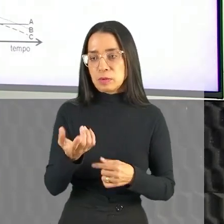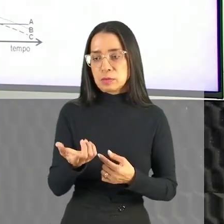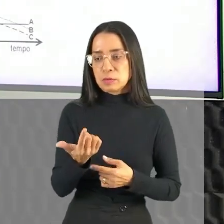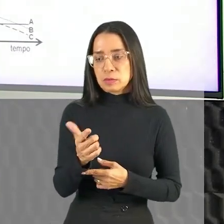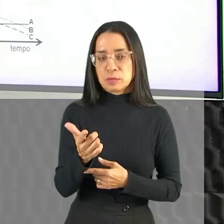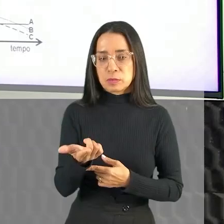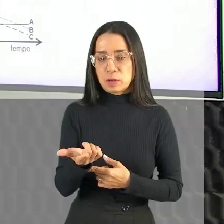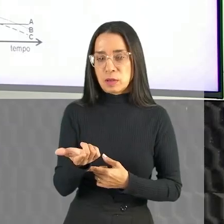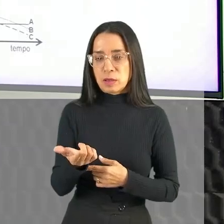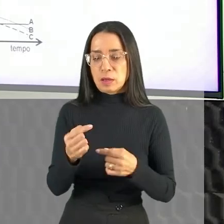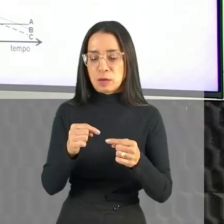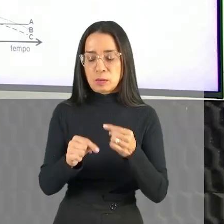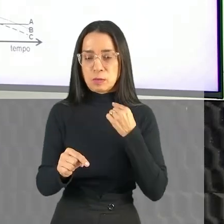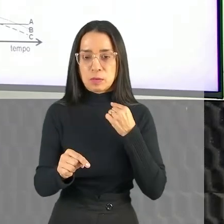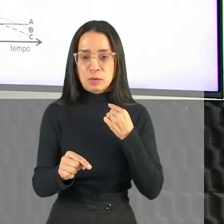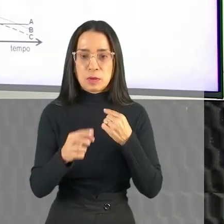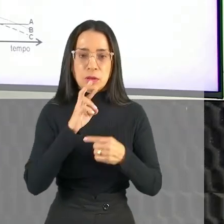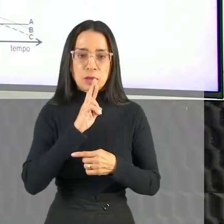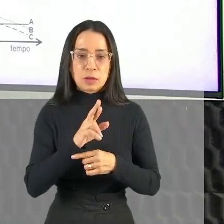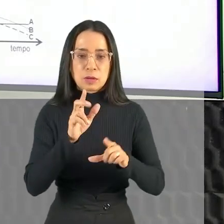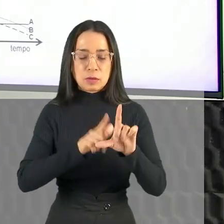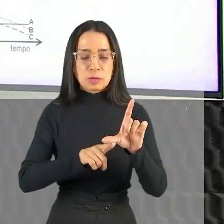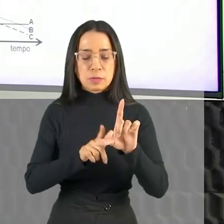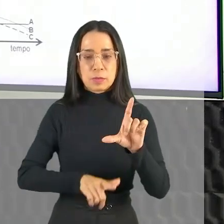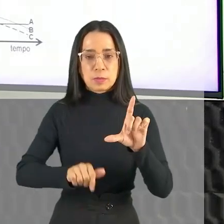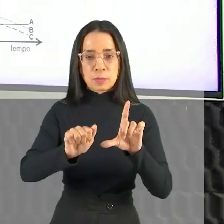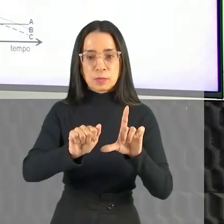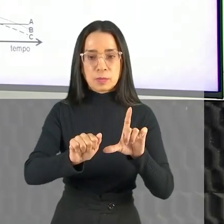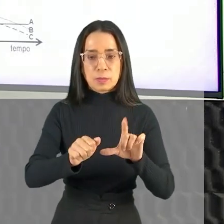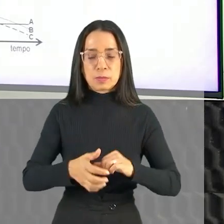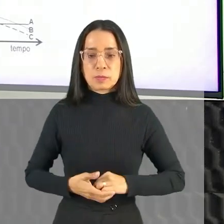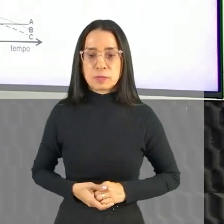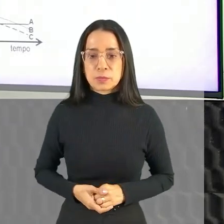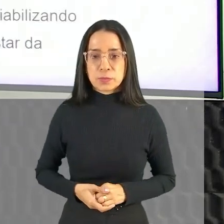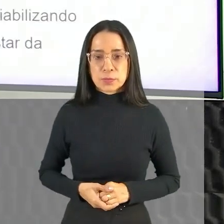discutiu. Então, a resposta é a letra A, tá bom?